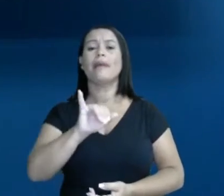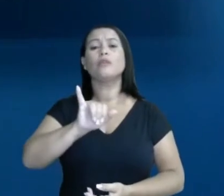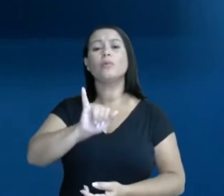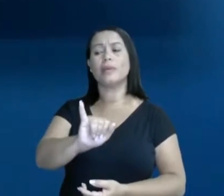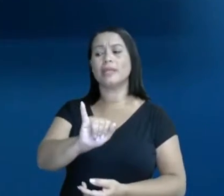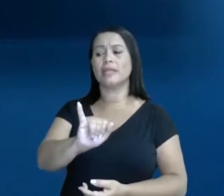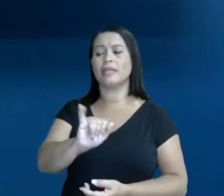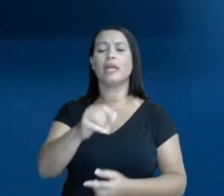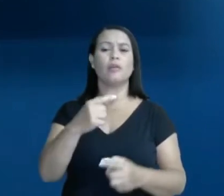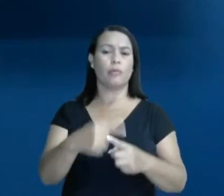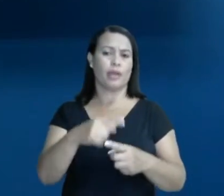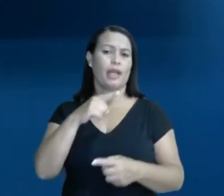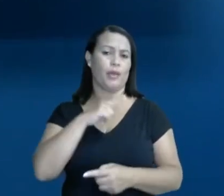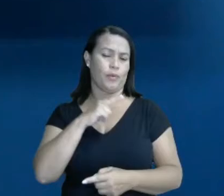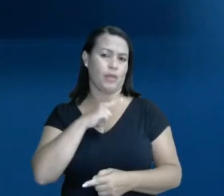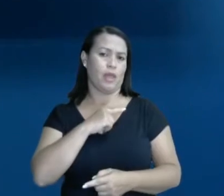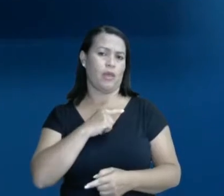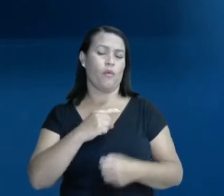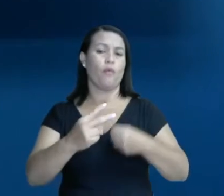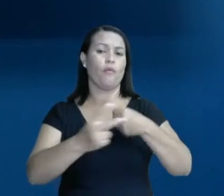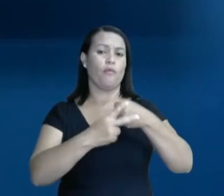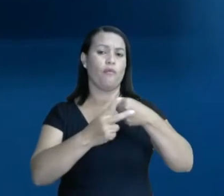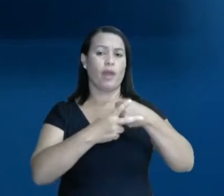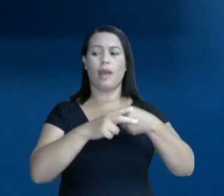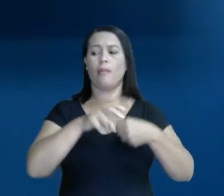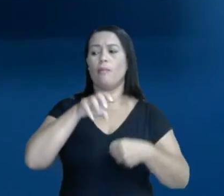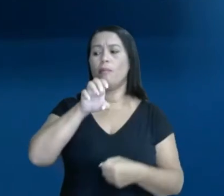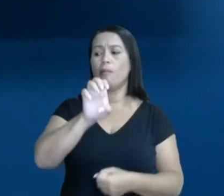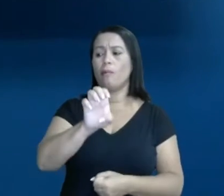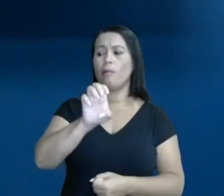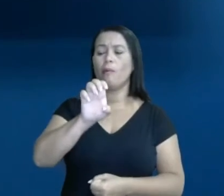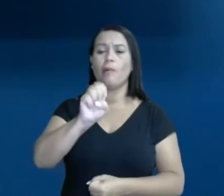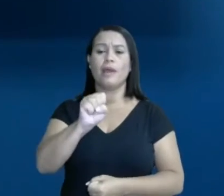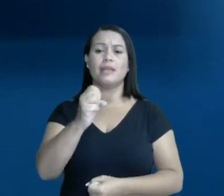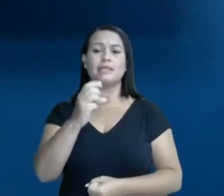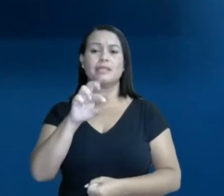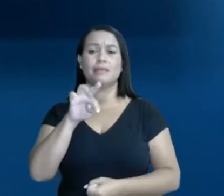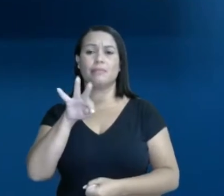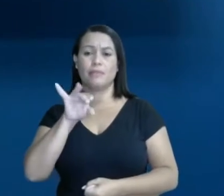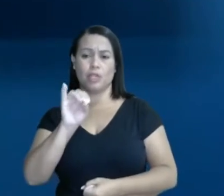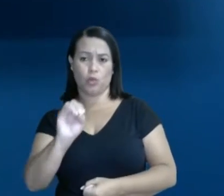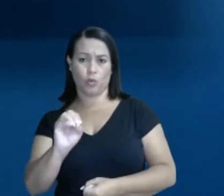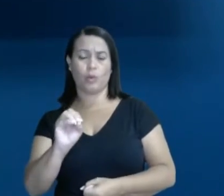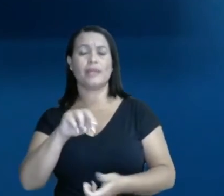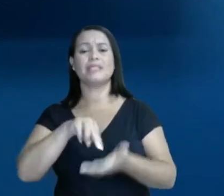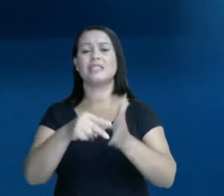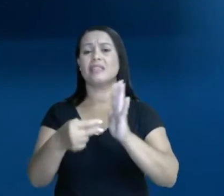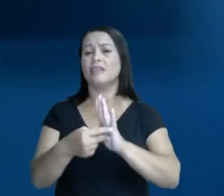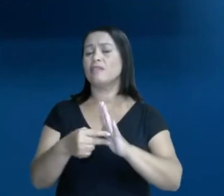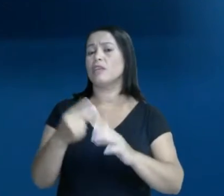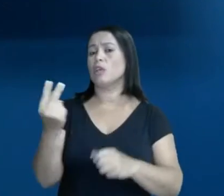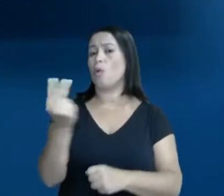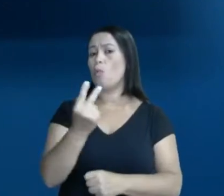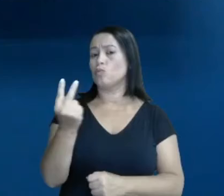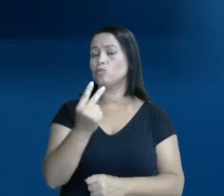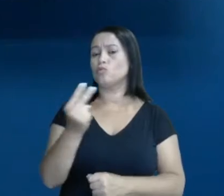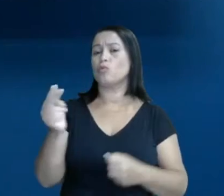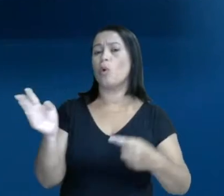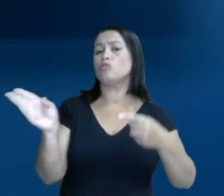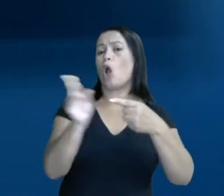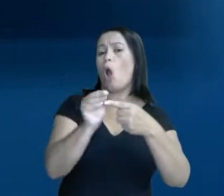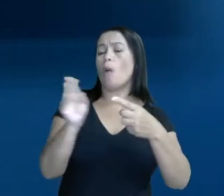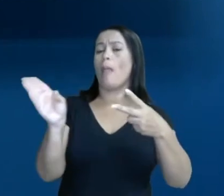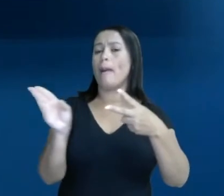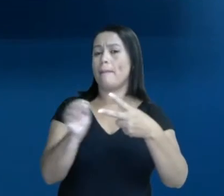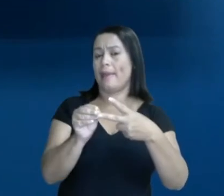porque eu tenho o verbo escrever, que é um verbo transitivo direto e indireto, ou seja, ele pede os dois complementos.